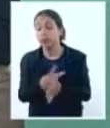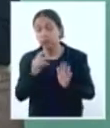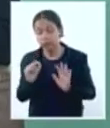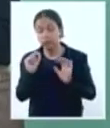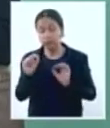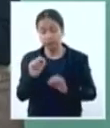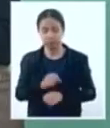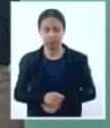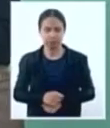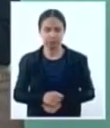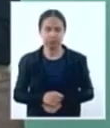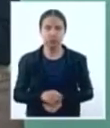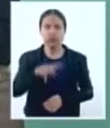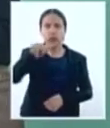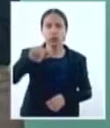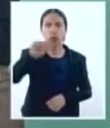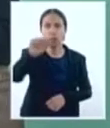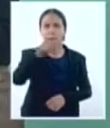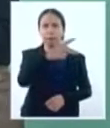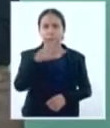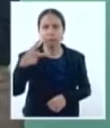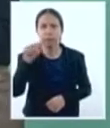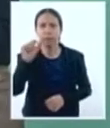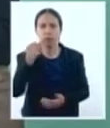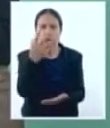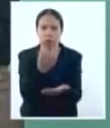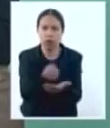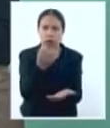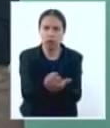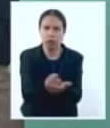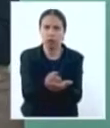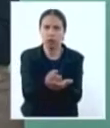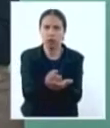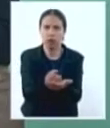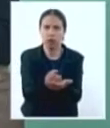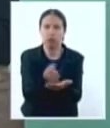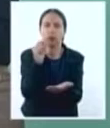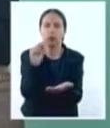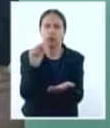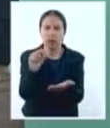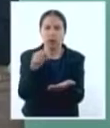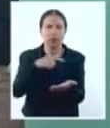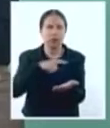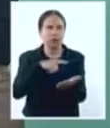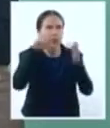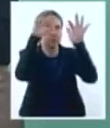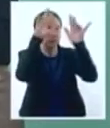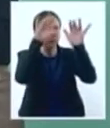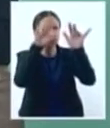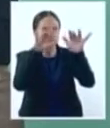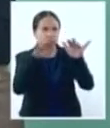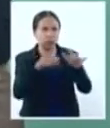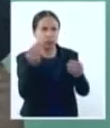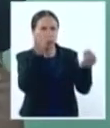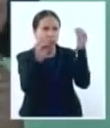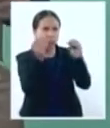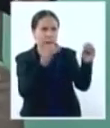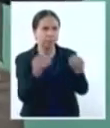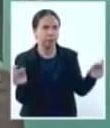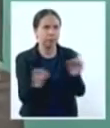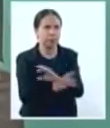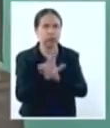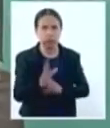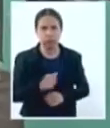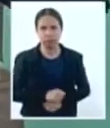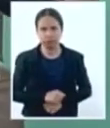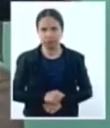uma atualização full time, né? Então, você tem ali um banco de dados, a pessoa ela vai dar baixa naquelas caixinhas de